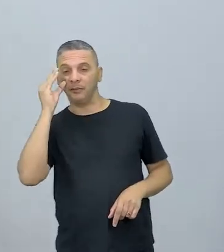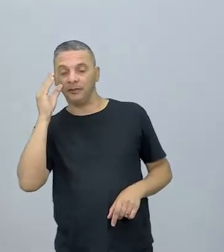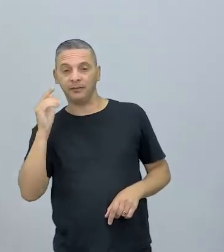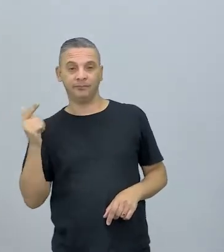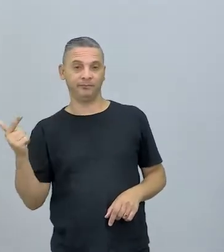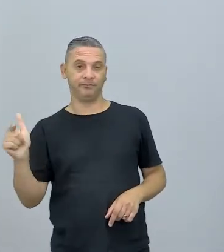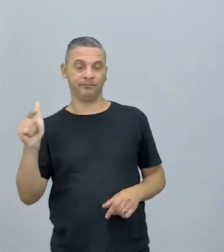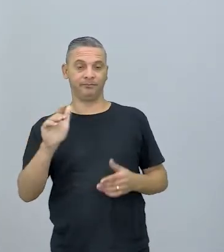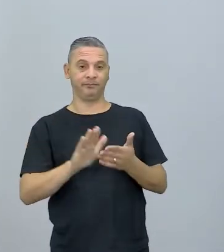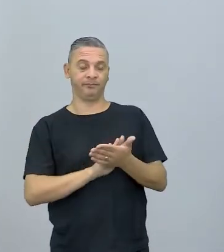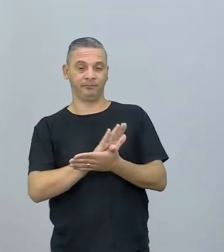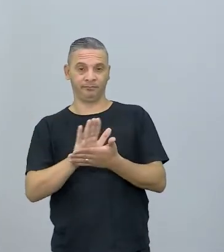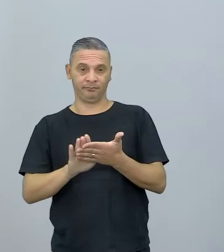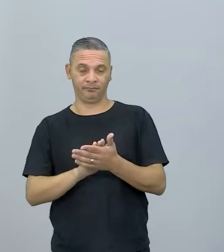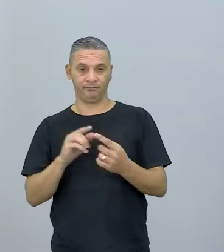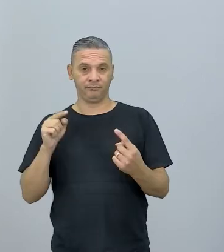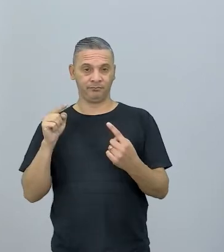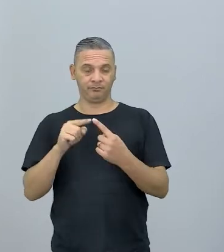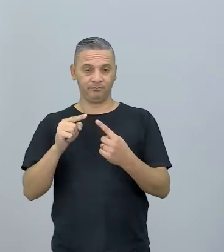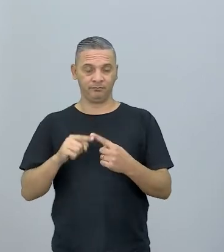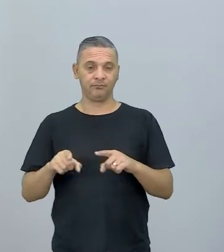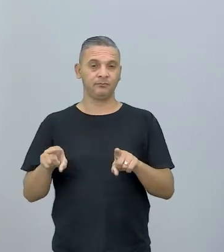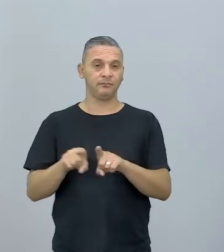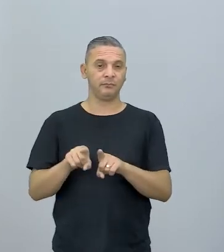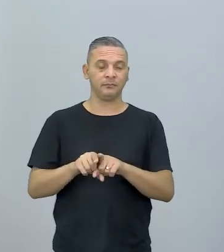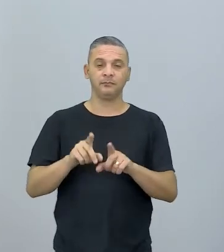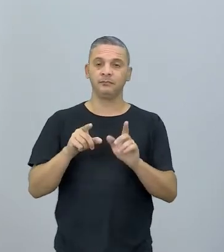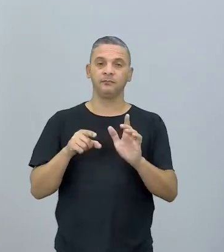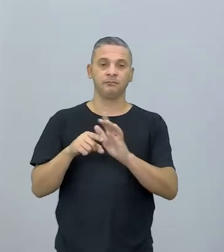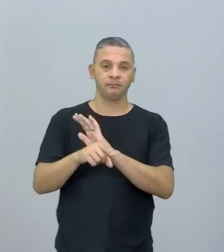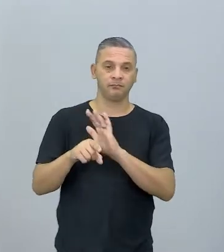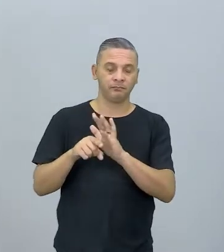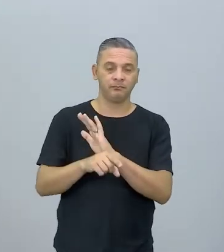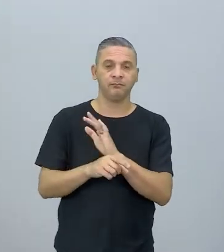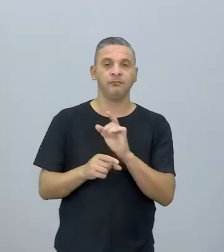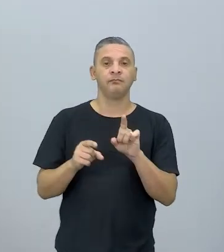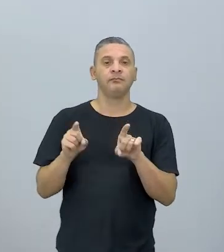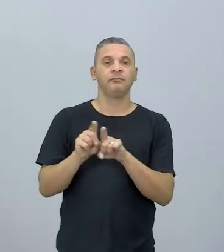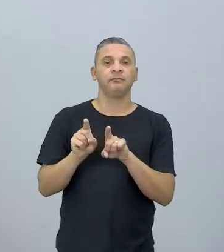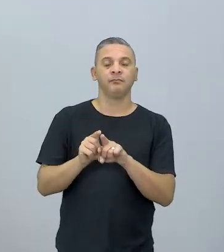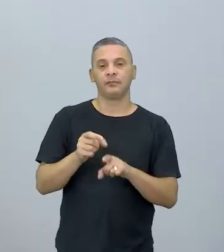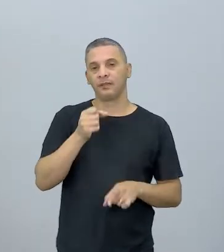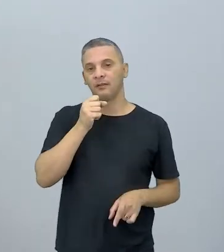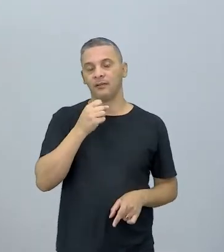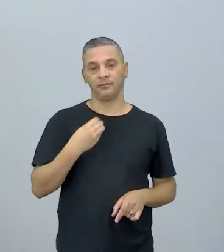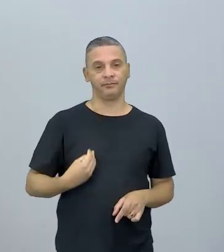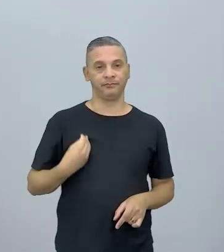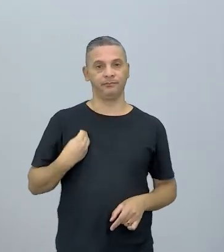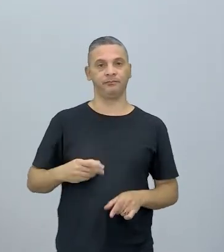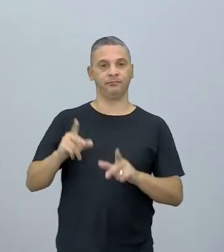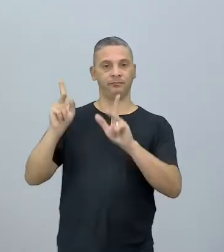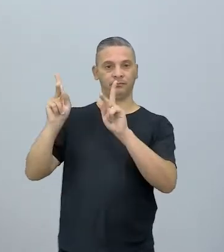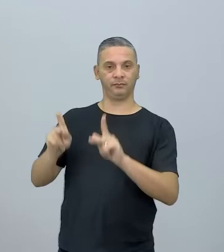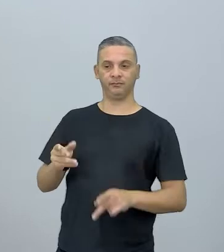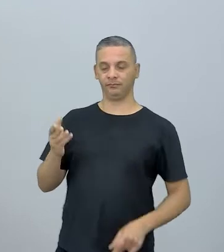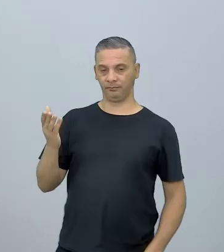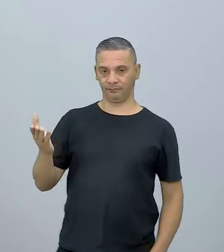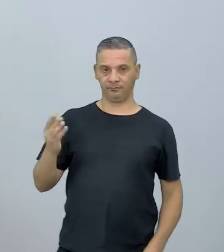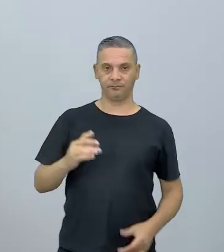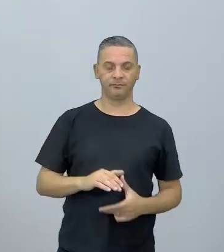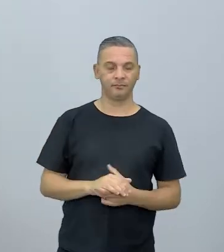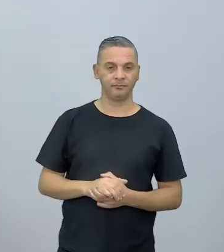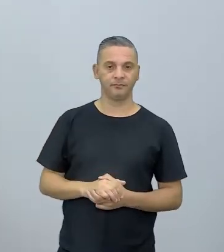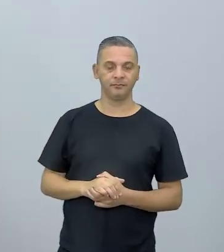nenhum em responder essas perguntas em entrevistas ao vivo, né? Então